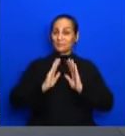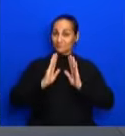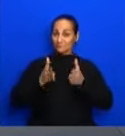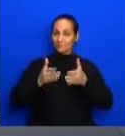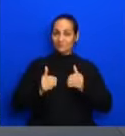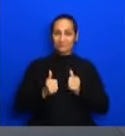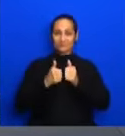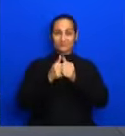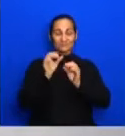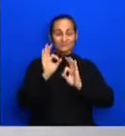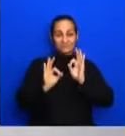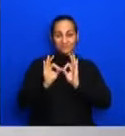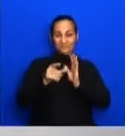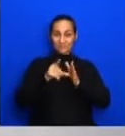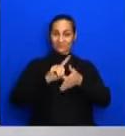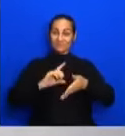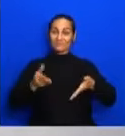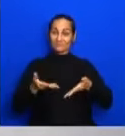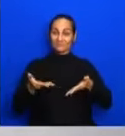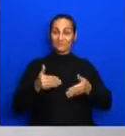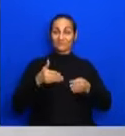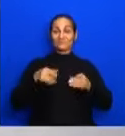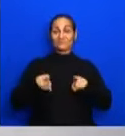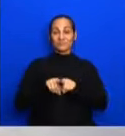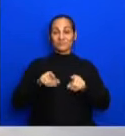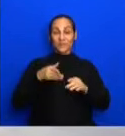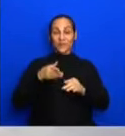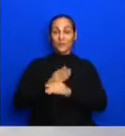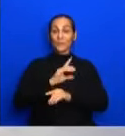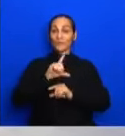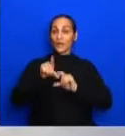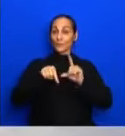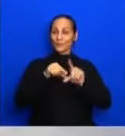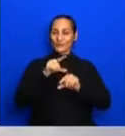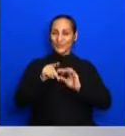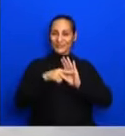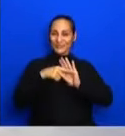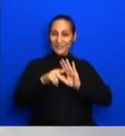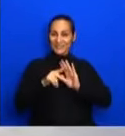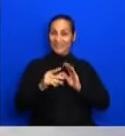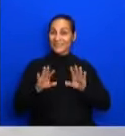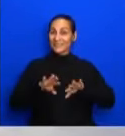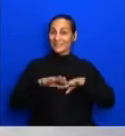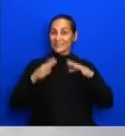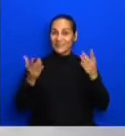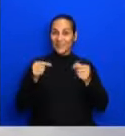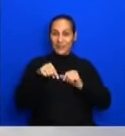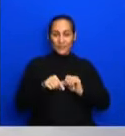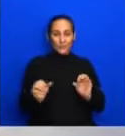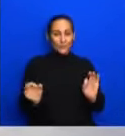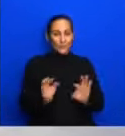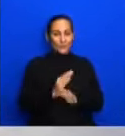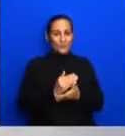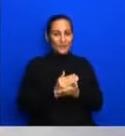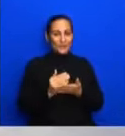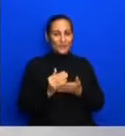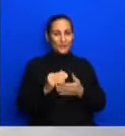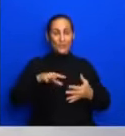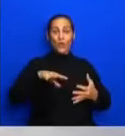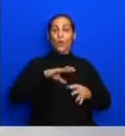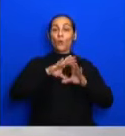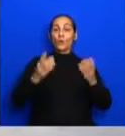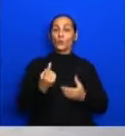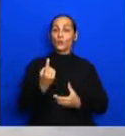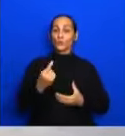Eles acompanharam todos os procedimentos prévios e agora também vão validar aqui o nosso sorteio. Então, tudo pronto por aqui para começar. Nosso